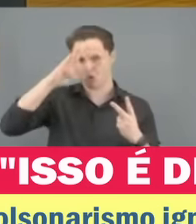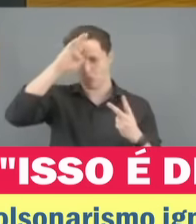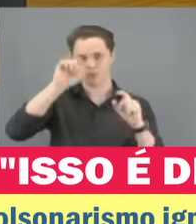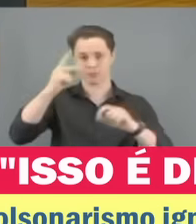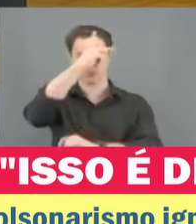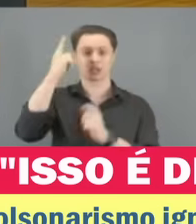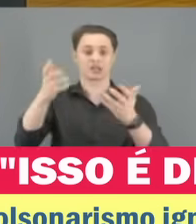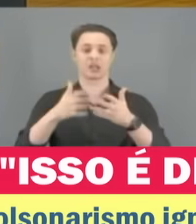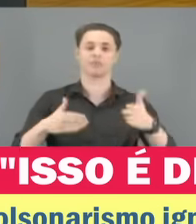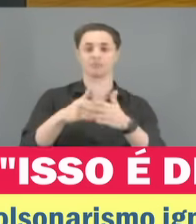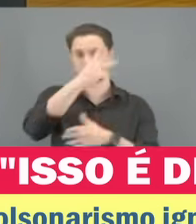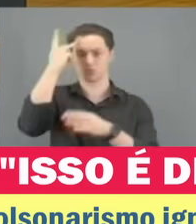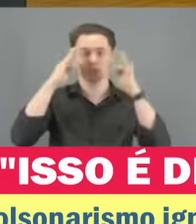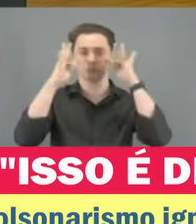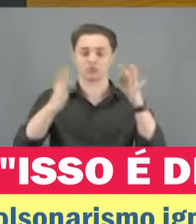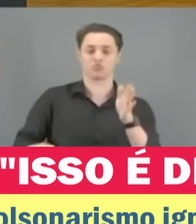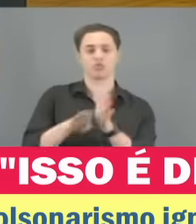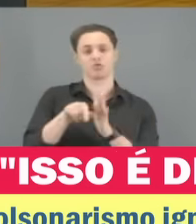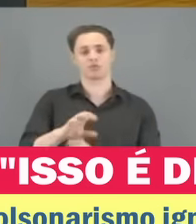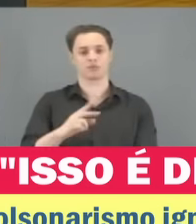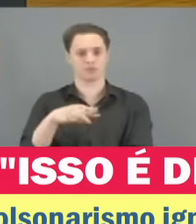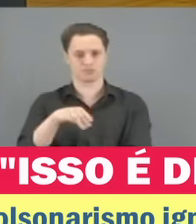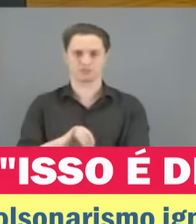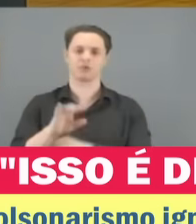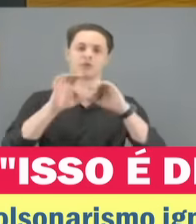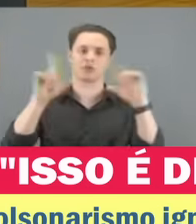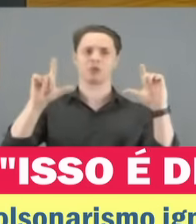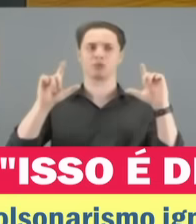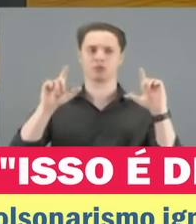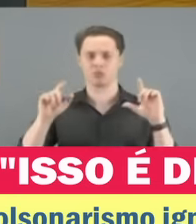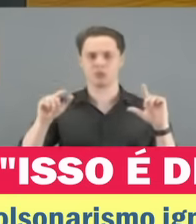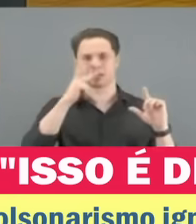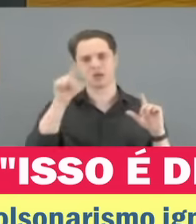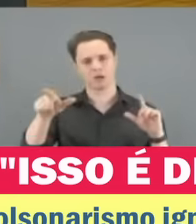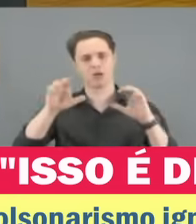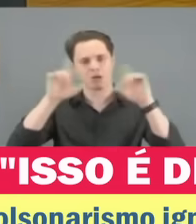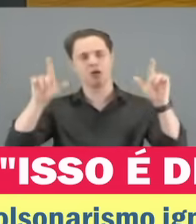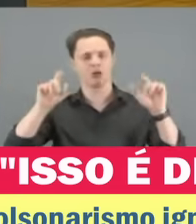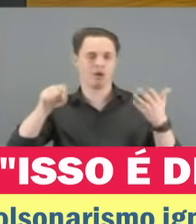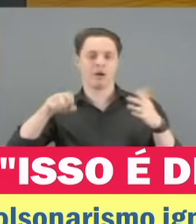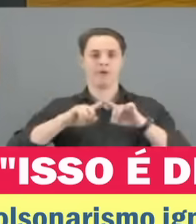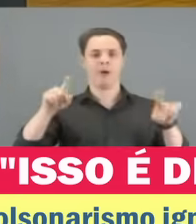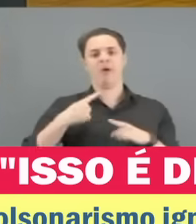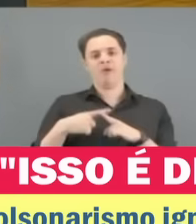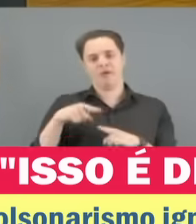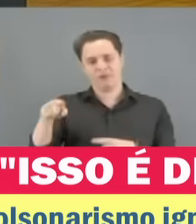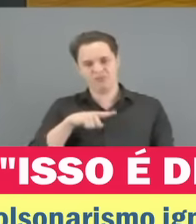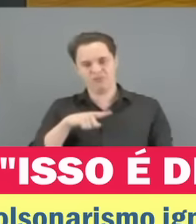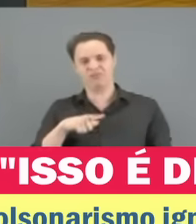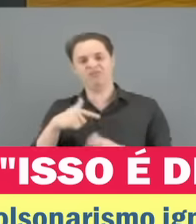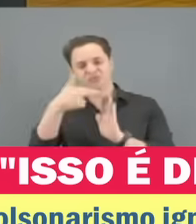querem impedir que testemunhas venham até a CPMI. É claro que isso me parece óbvio, porque o relatório